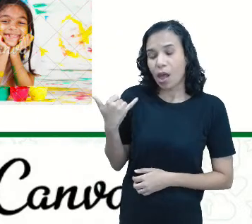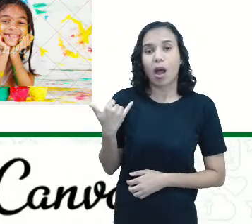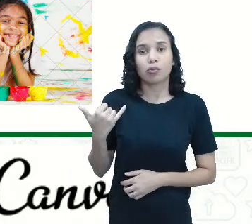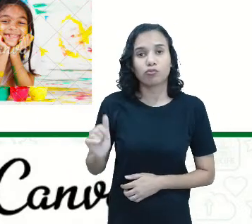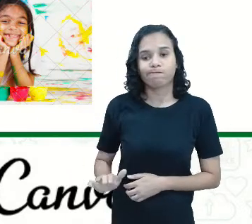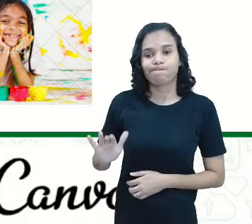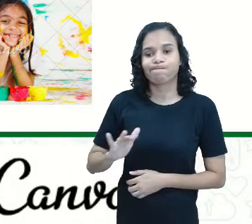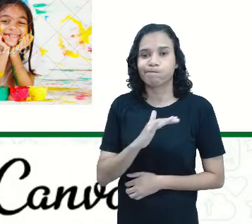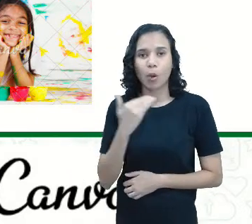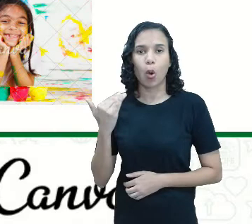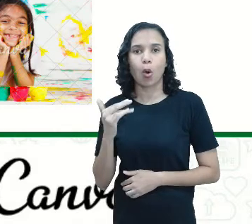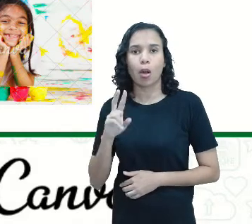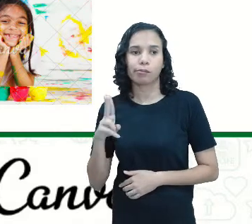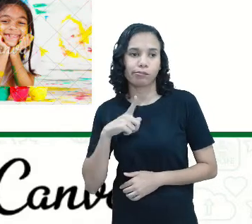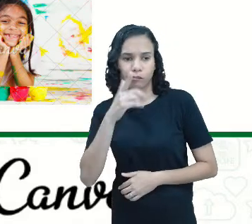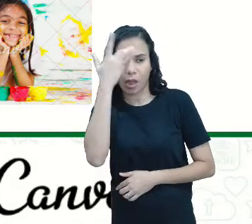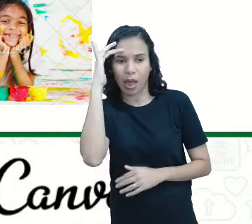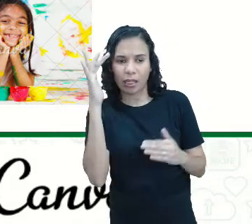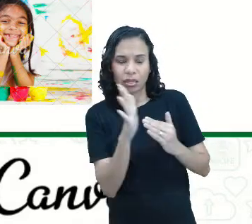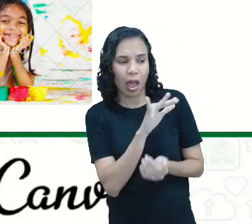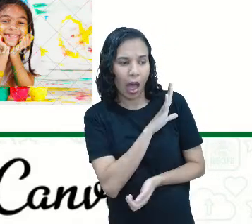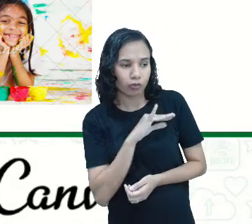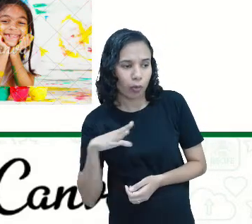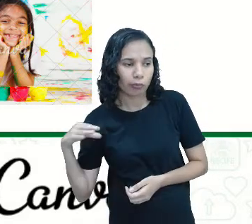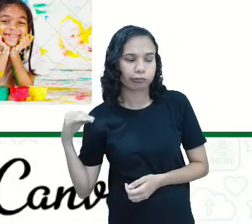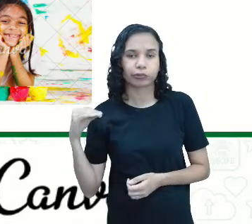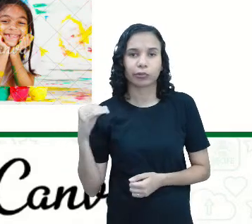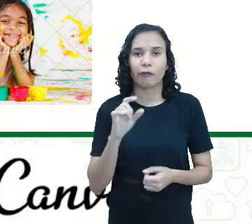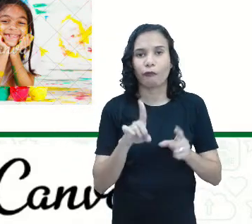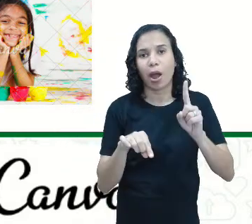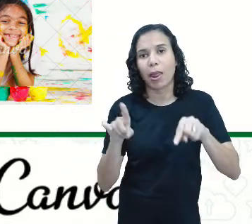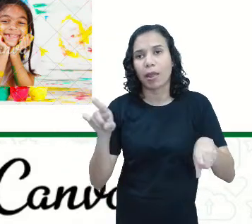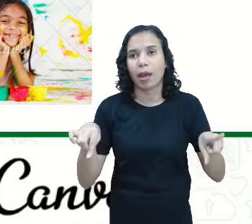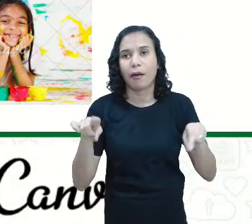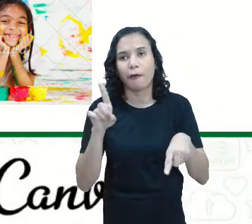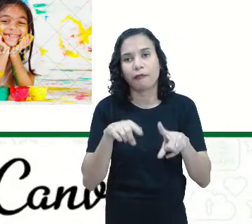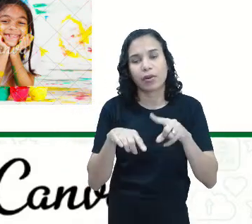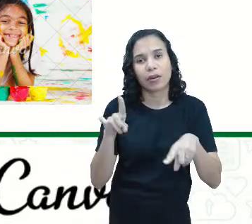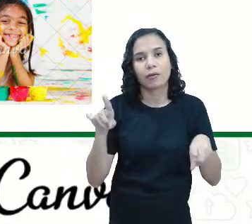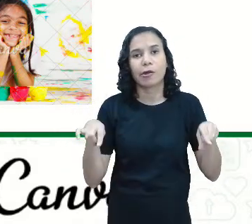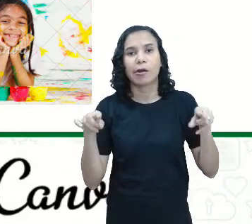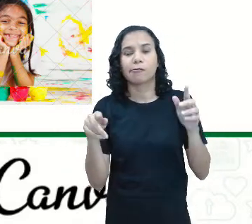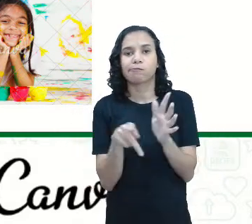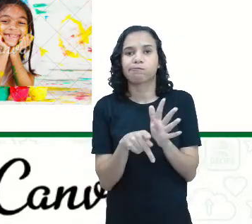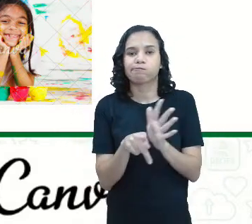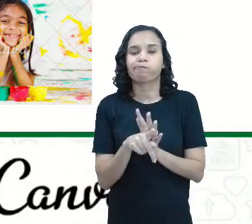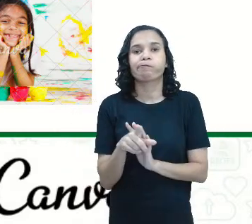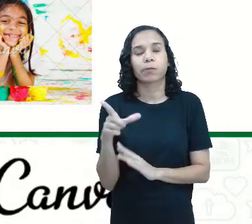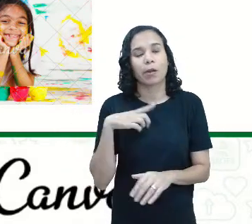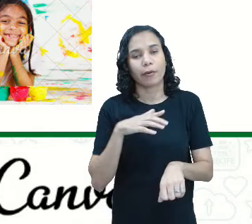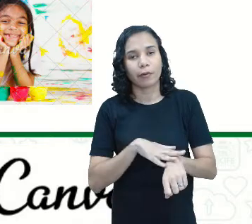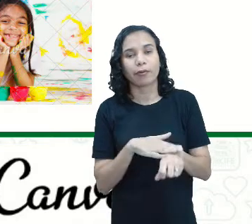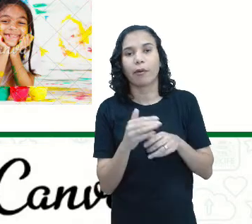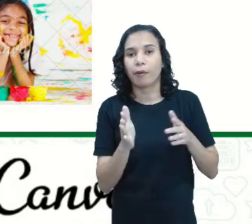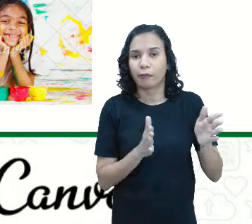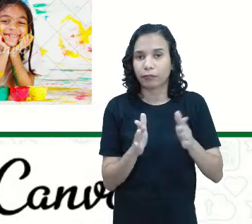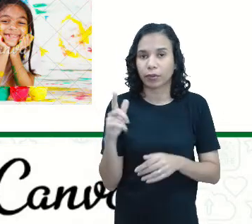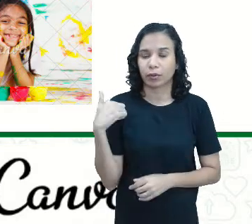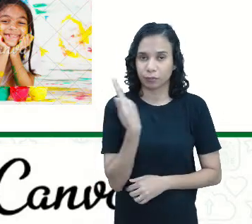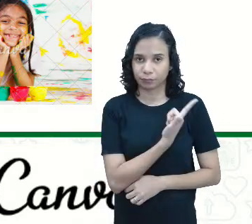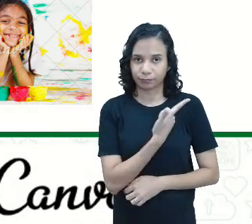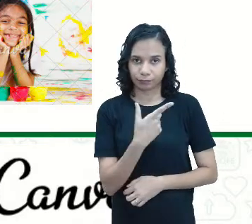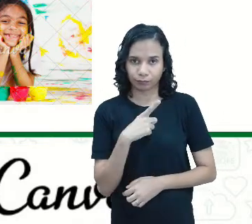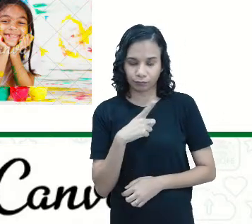outras chegam até a adolescência, e assim vai variando as formas de fases de vida pelas quais